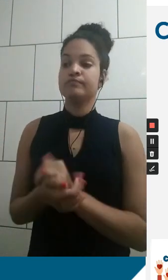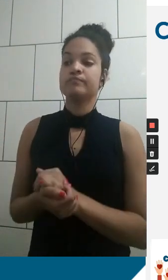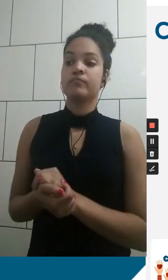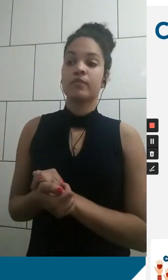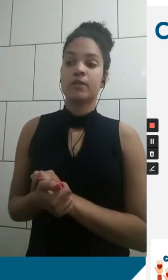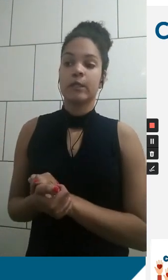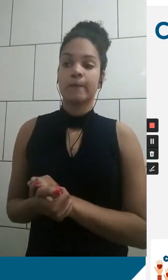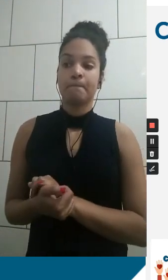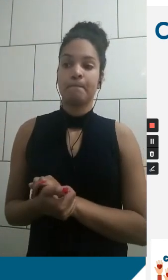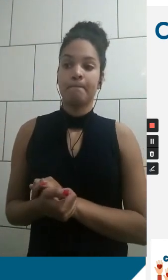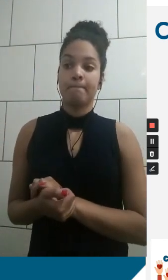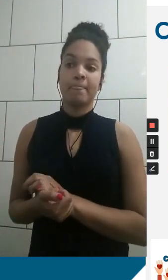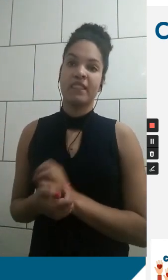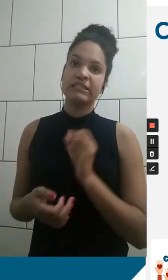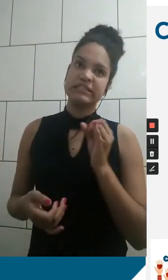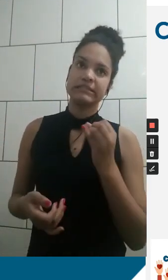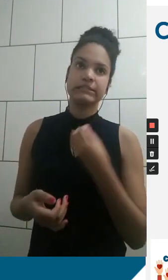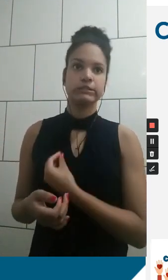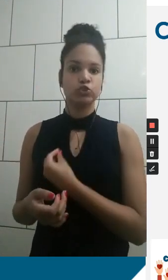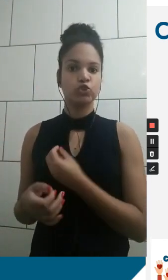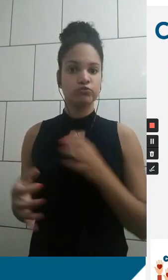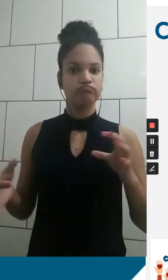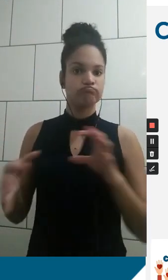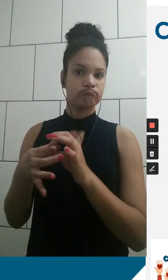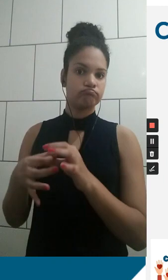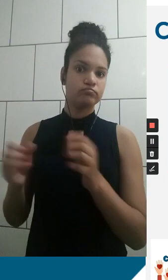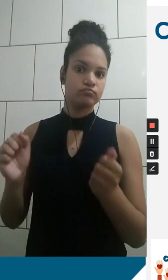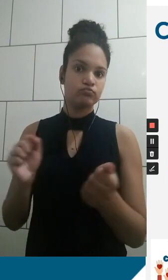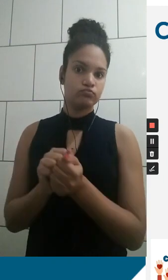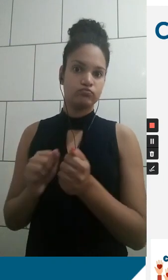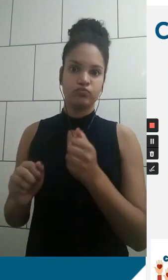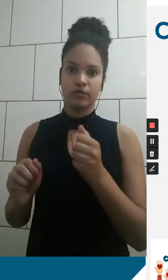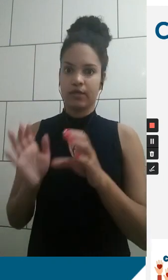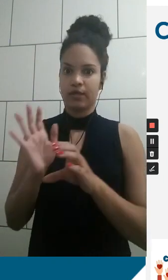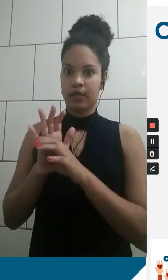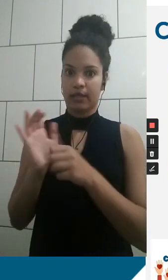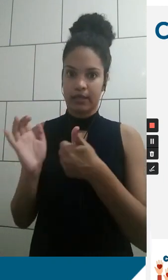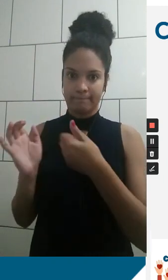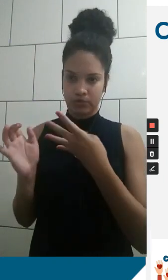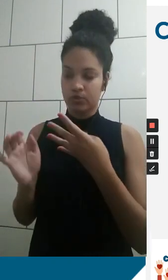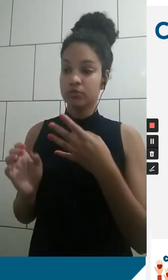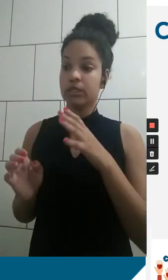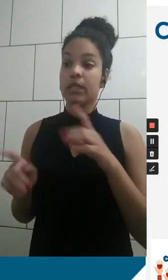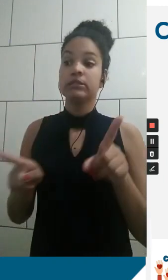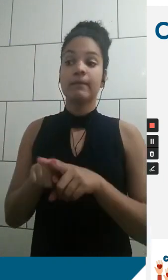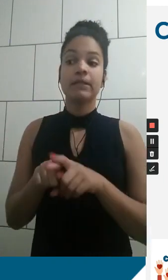relacionados ao capítulo, e discutir e tirar dúvidas de conteúdos com o mediador.